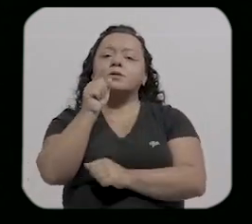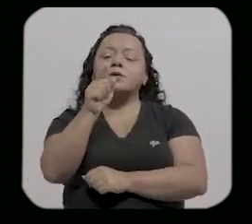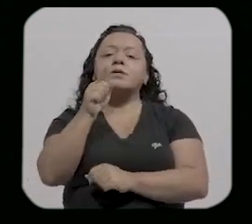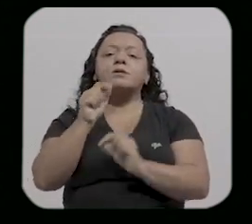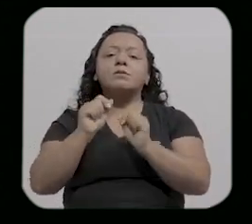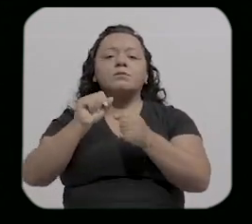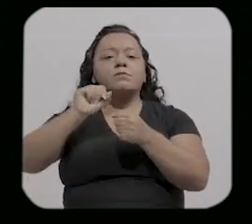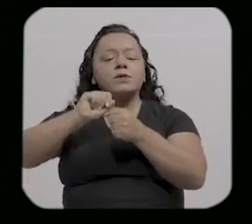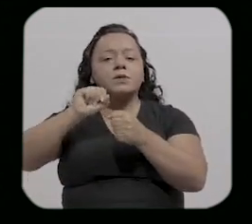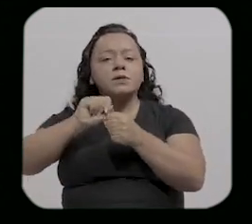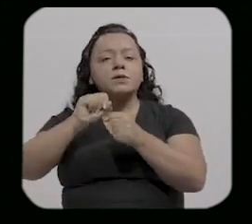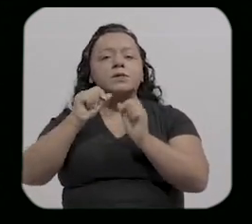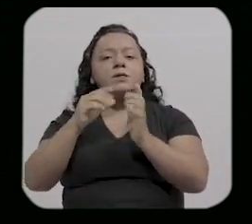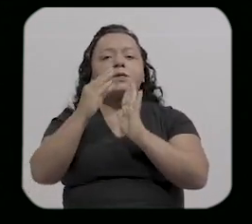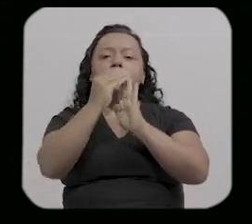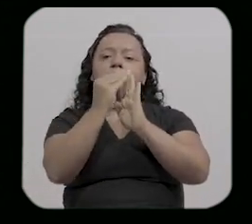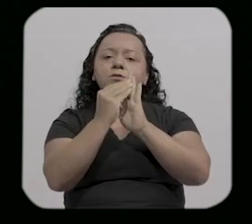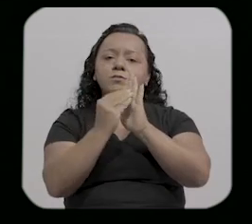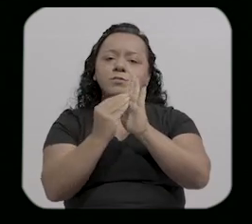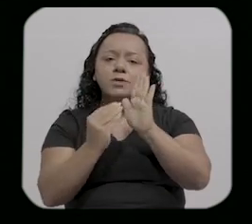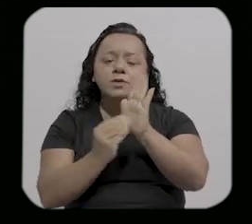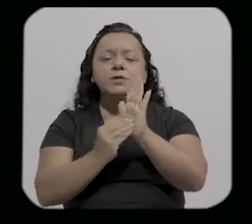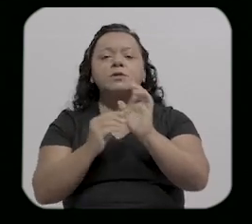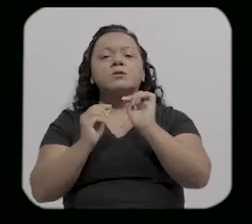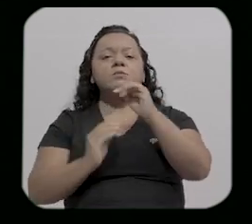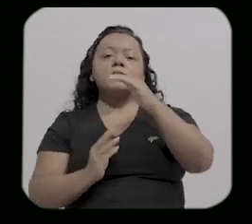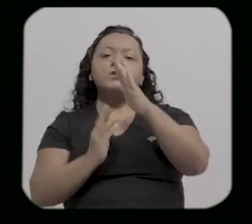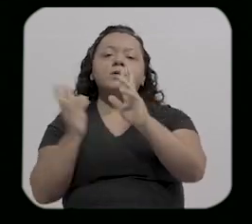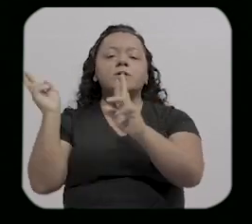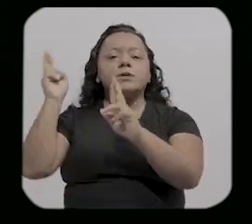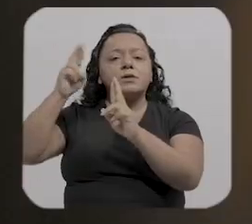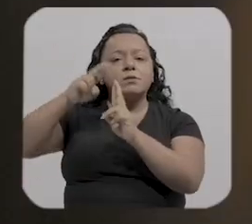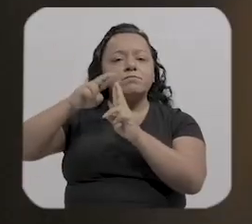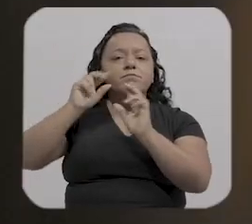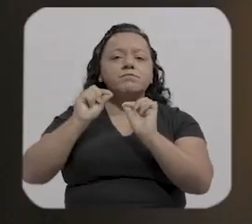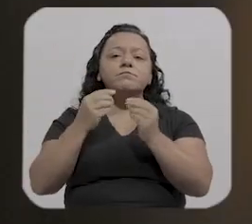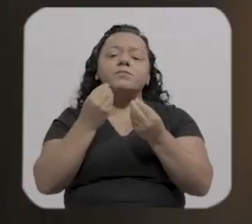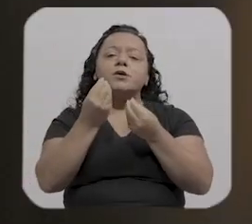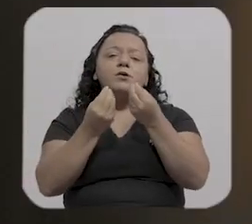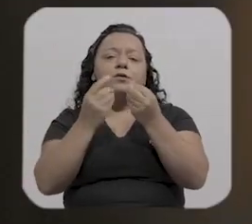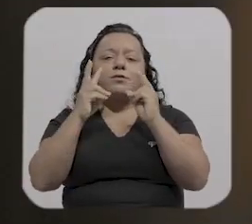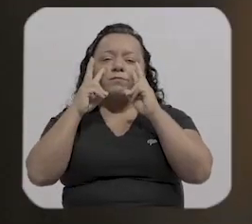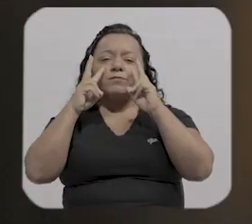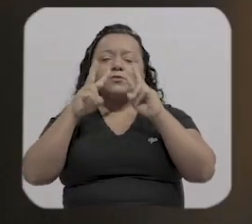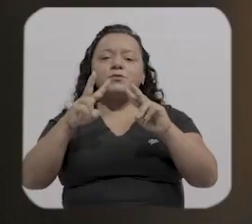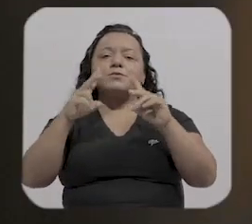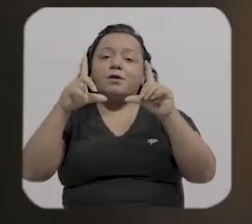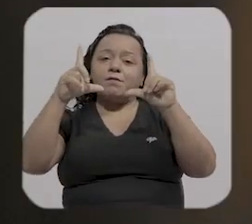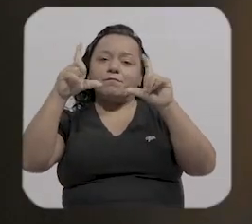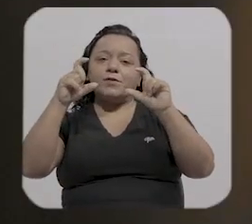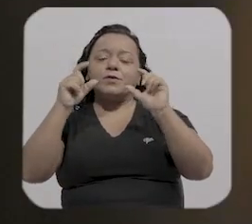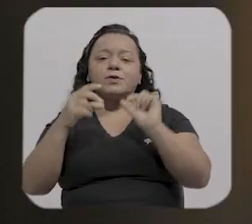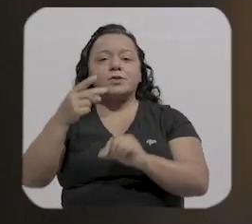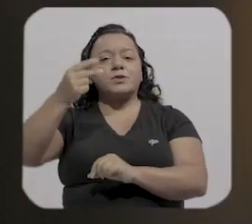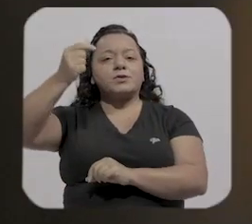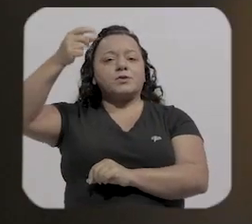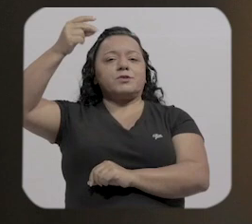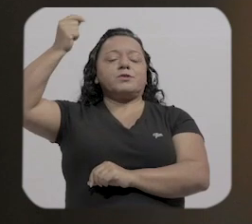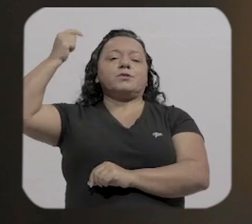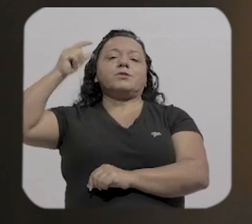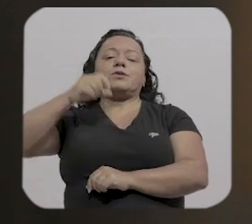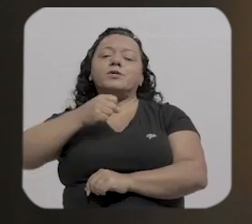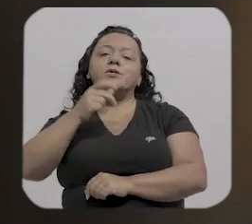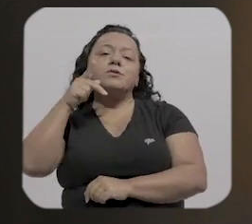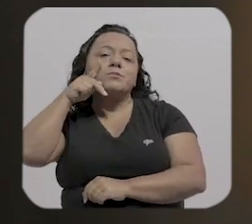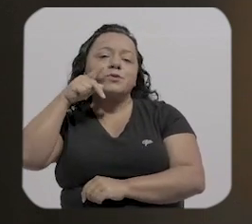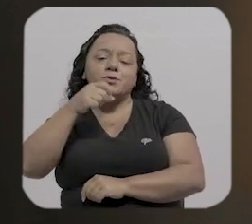paralelamente a você produzir conteúdo e também buscar referenciais. Olha, quando eu vejo uma foto antiga